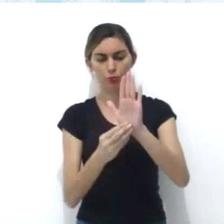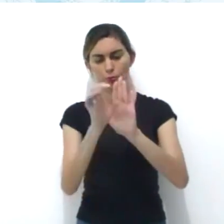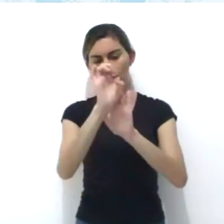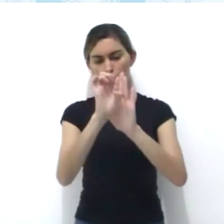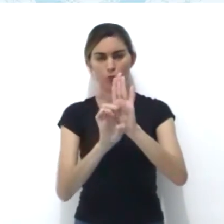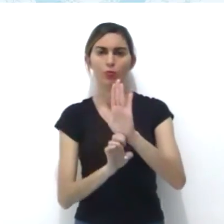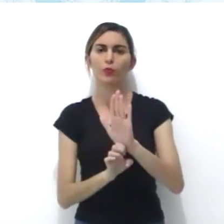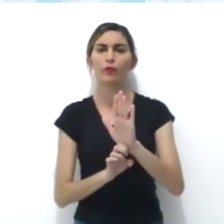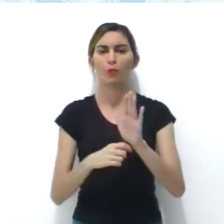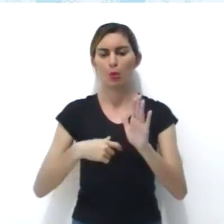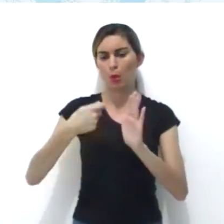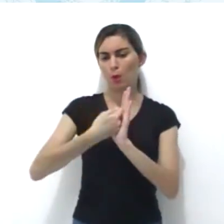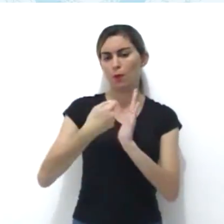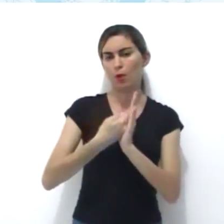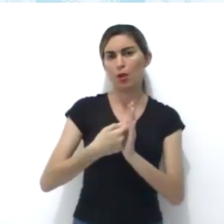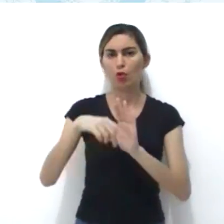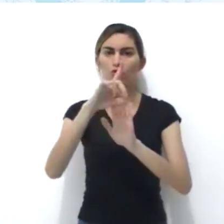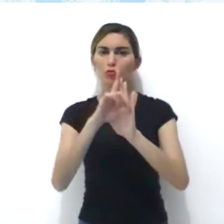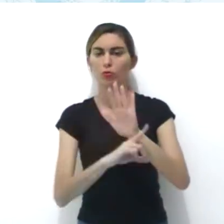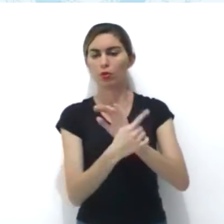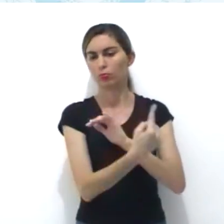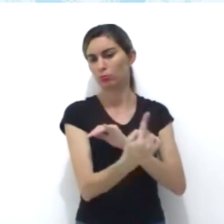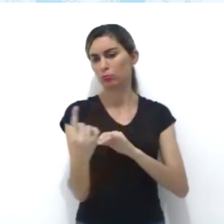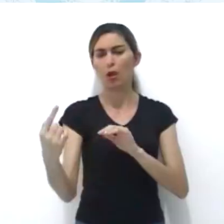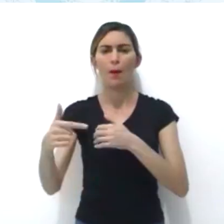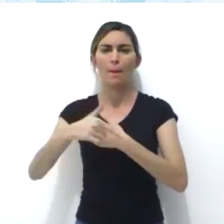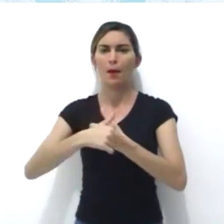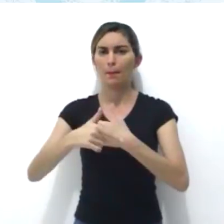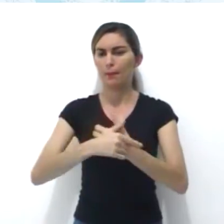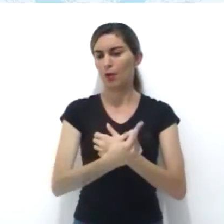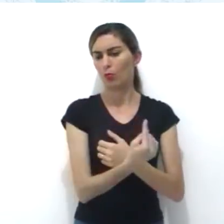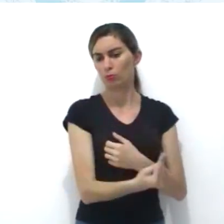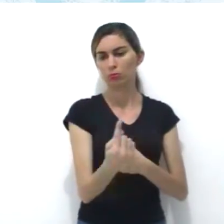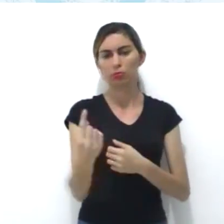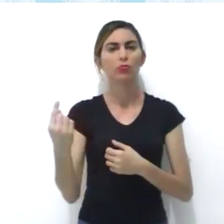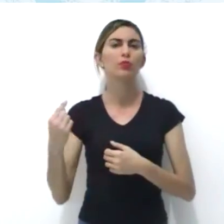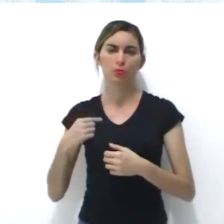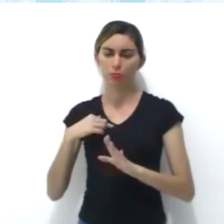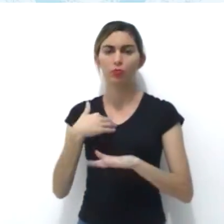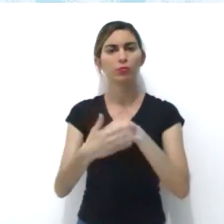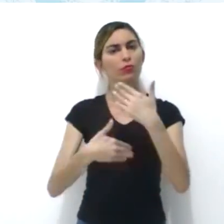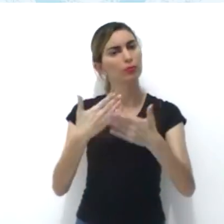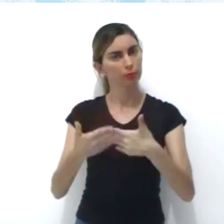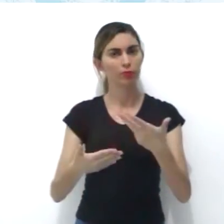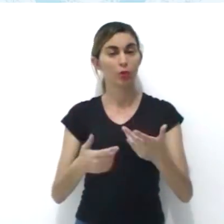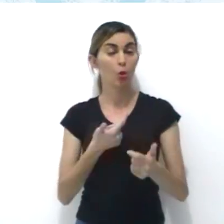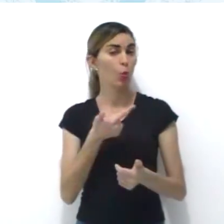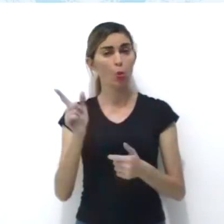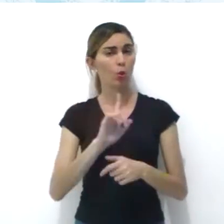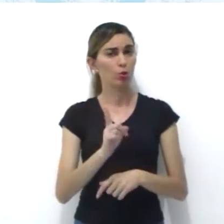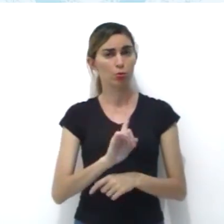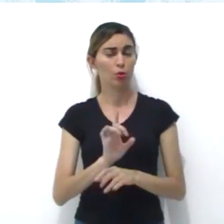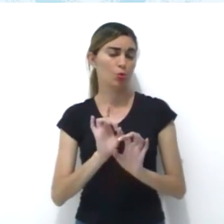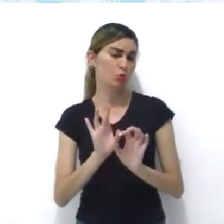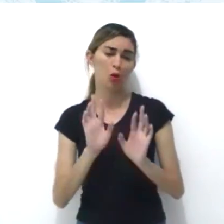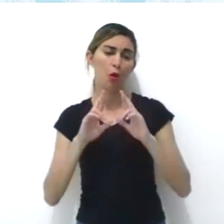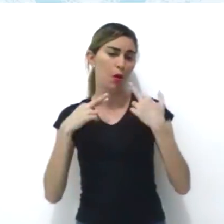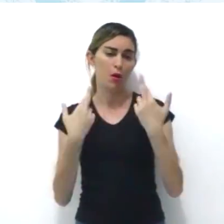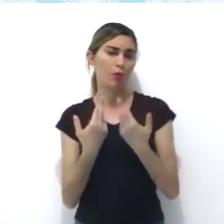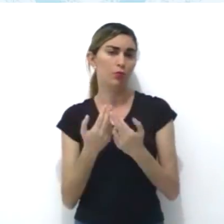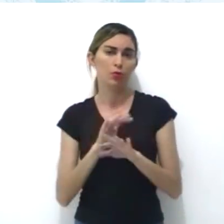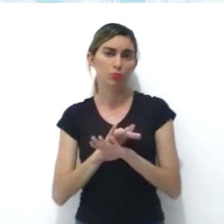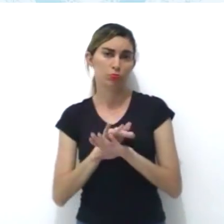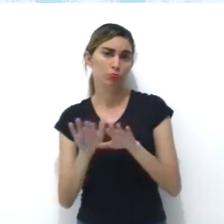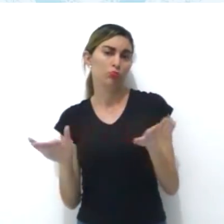questão de deveres e direitos de cada um, papel de cada um nesse processo. Outros não, só